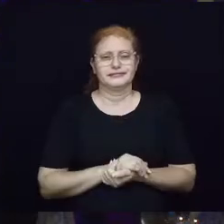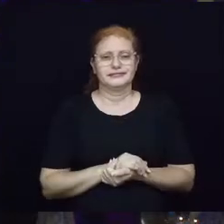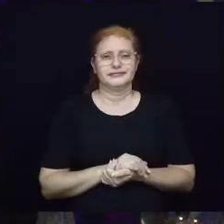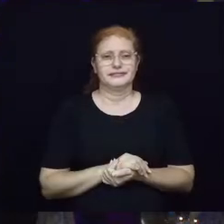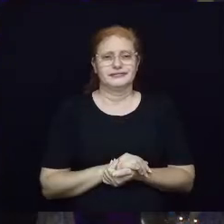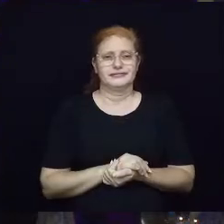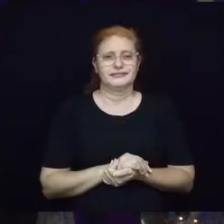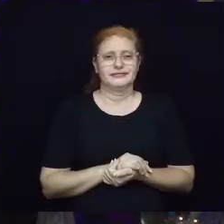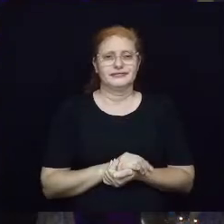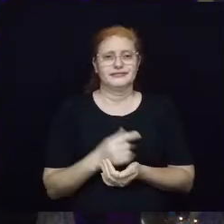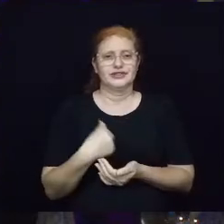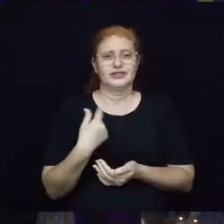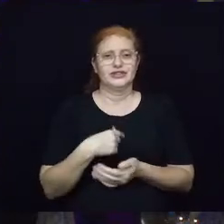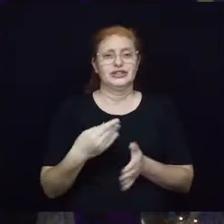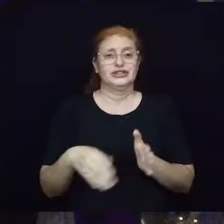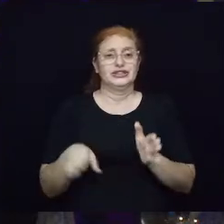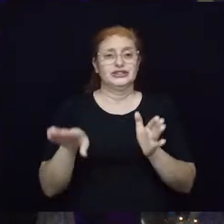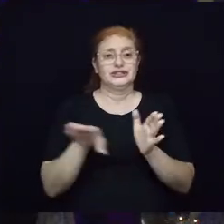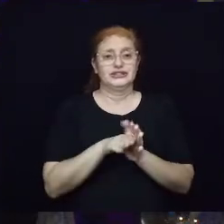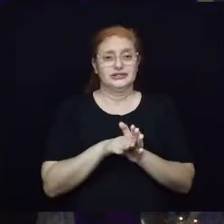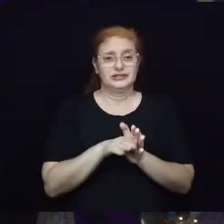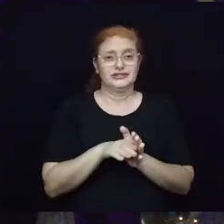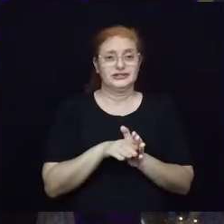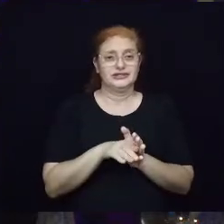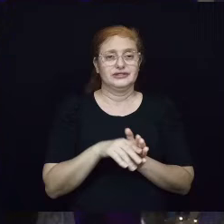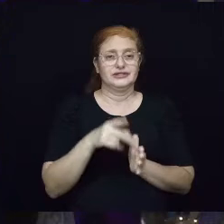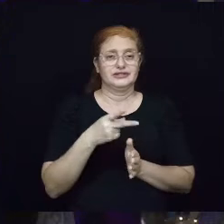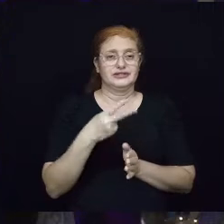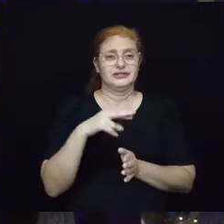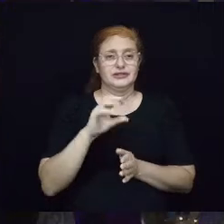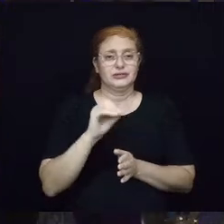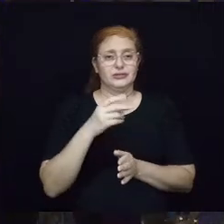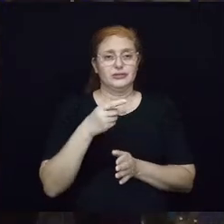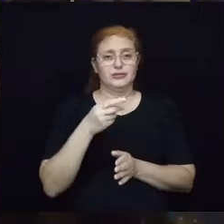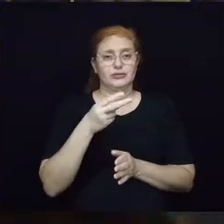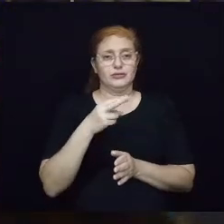chega inevitavelmente na proporção áurea, na série de Fibonacci,